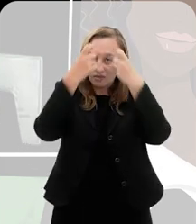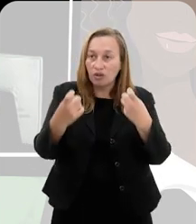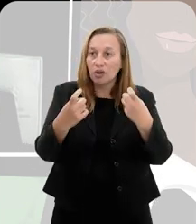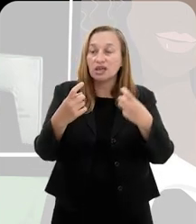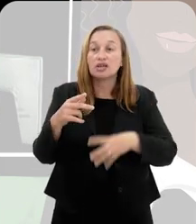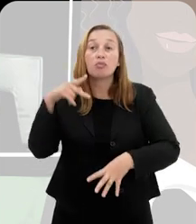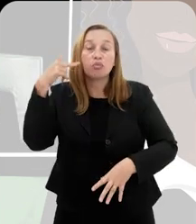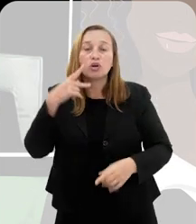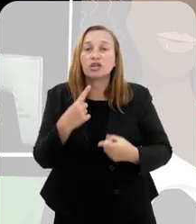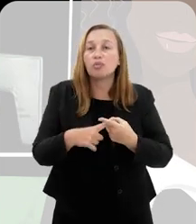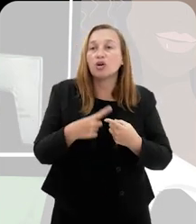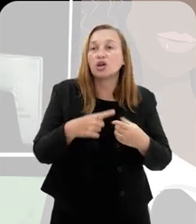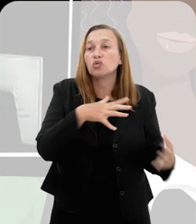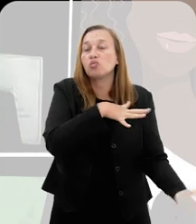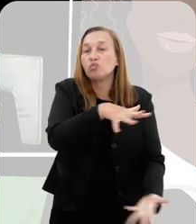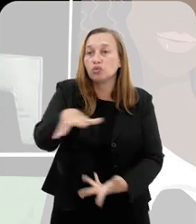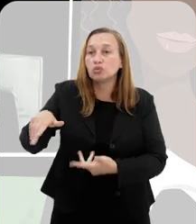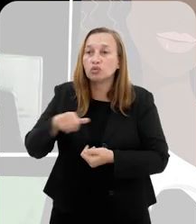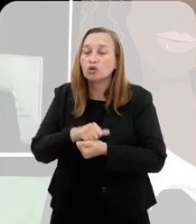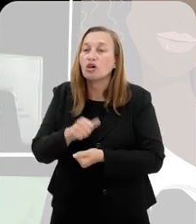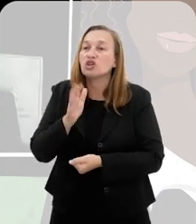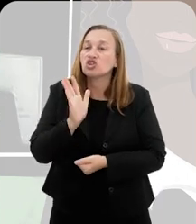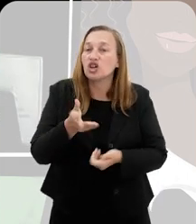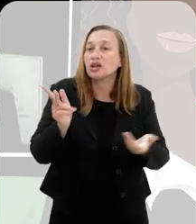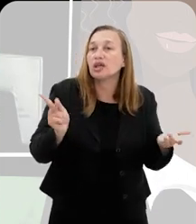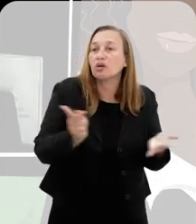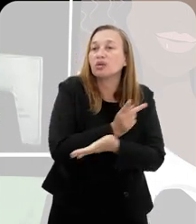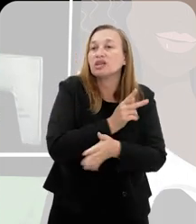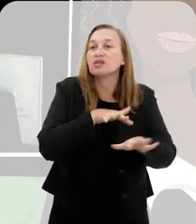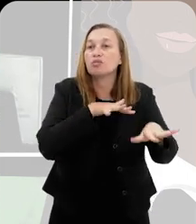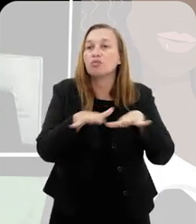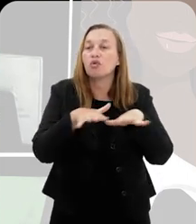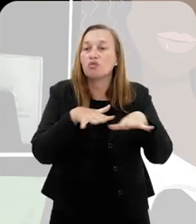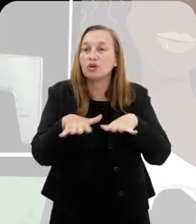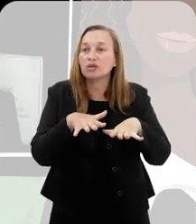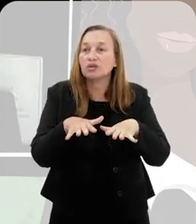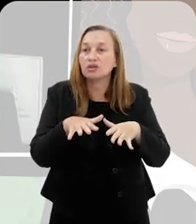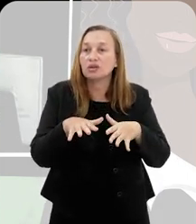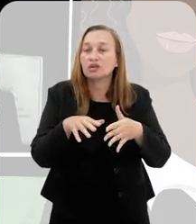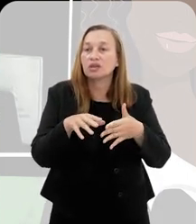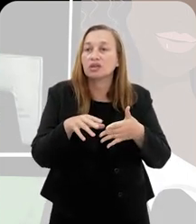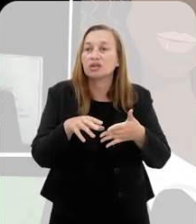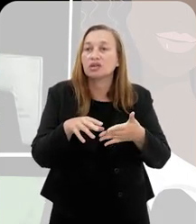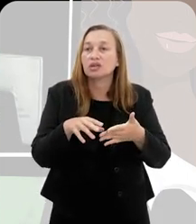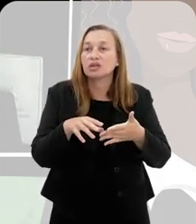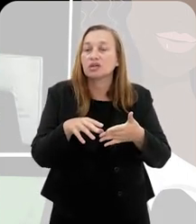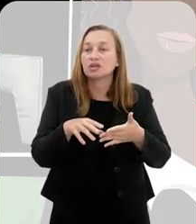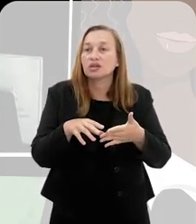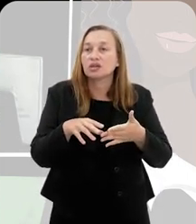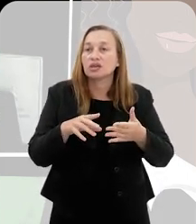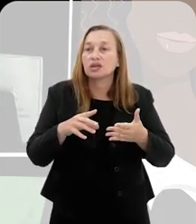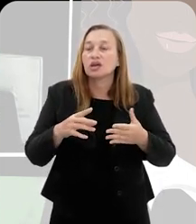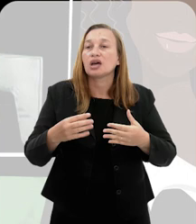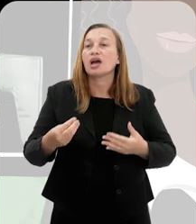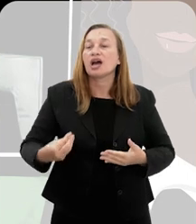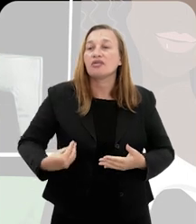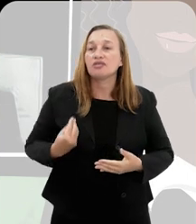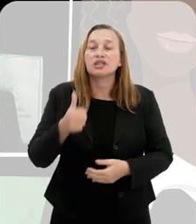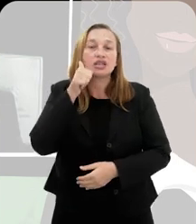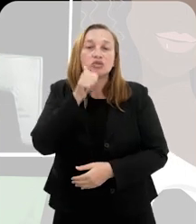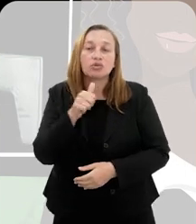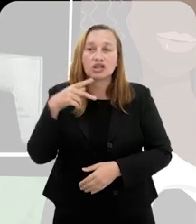debates, a questão da violência política, porque no mundo todo já estava acontecendo o movimento da ascensão das mulheres,